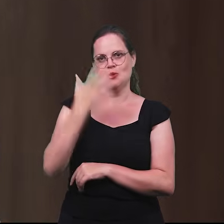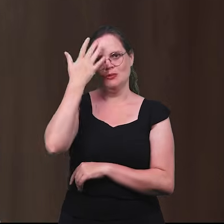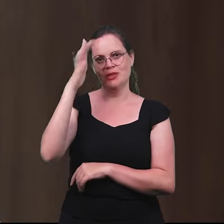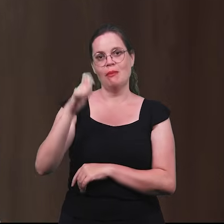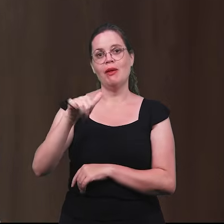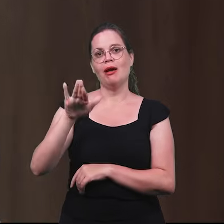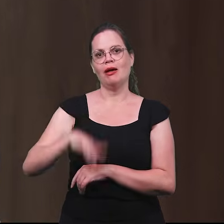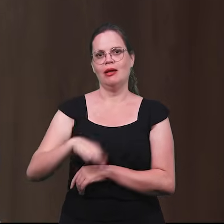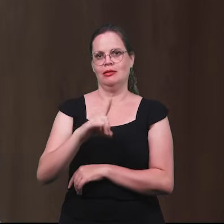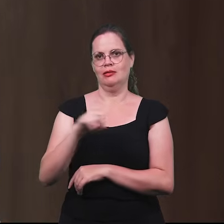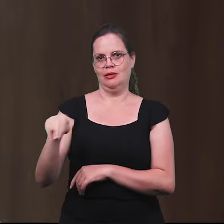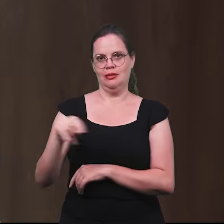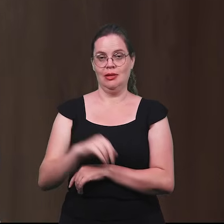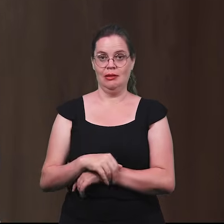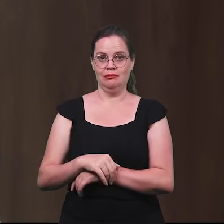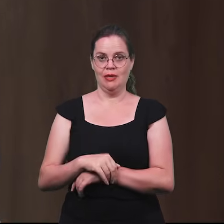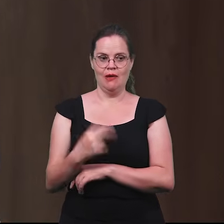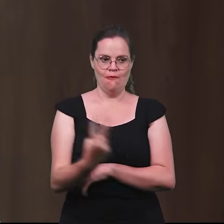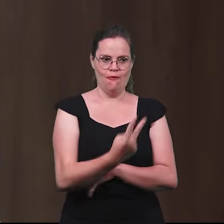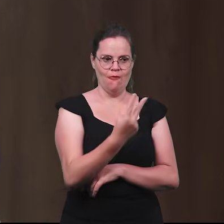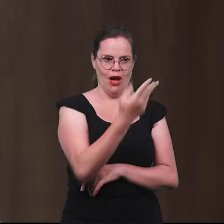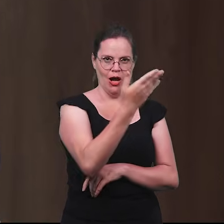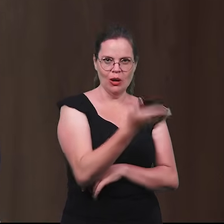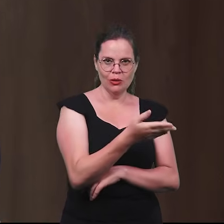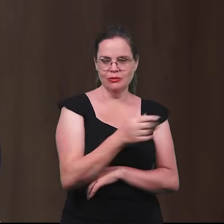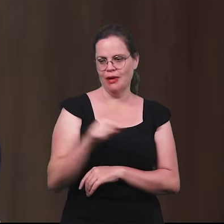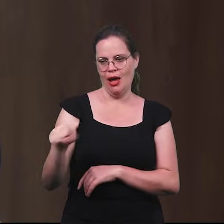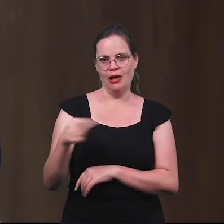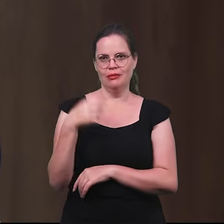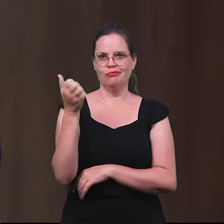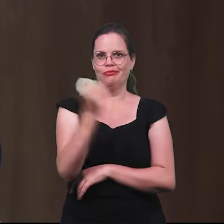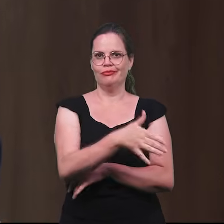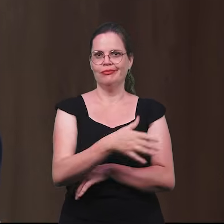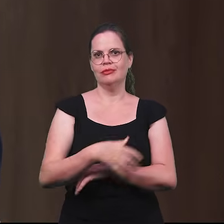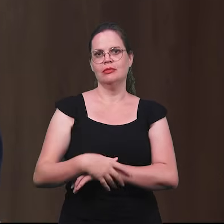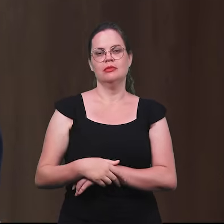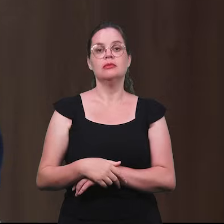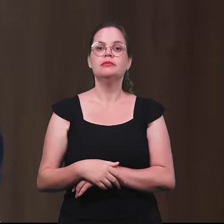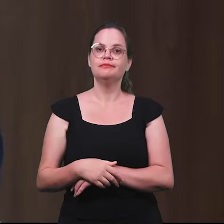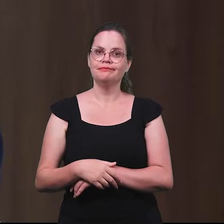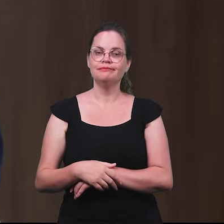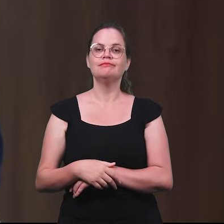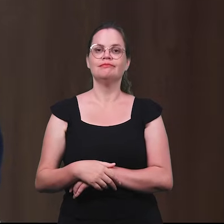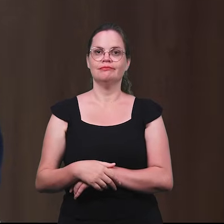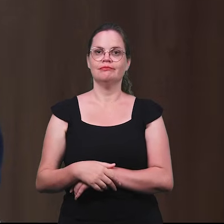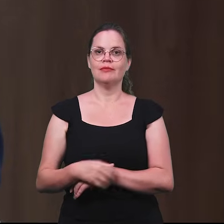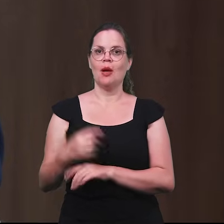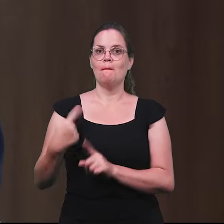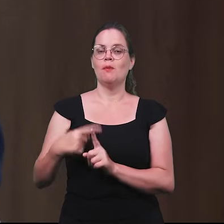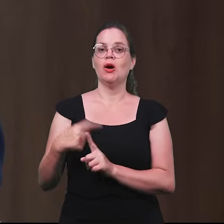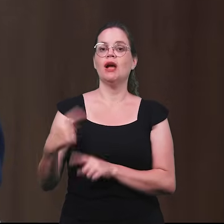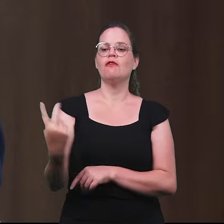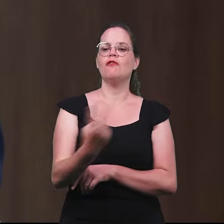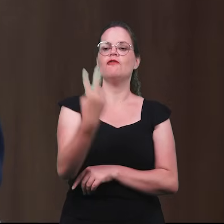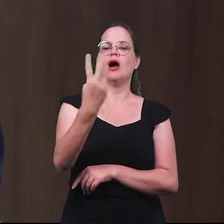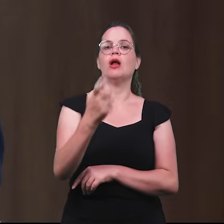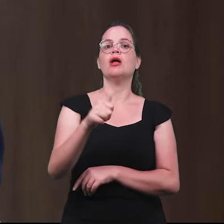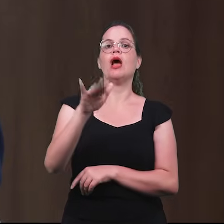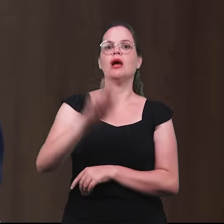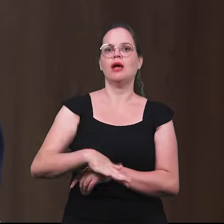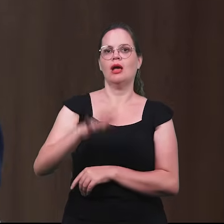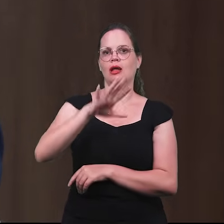merecido ao servo de Deus. No seu reino, Eram valorizados os adivinhadores,